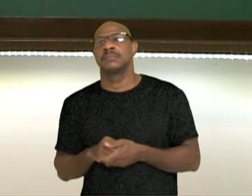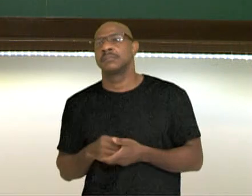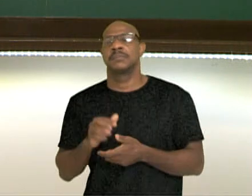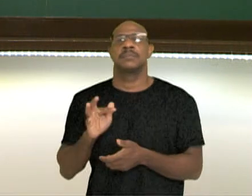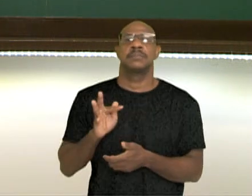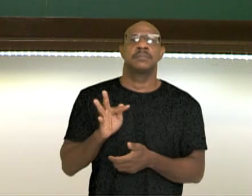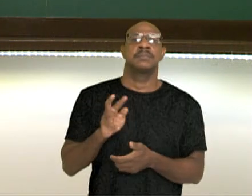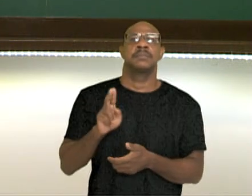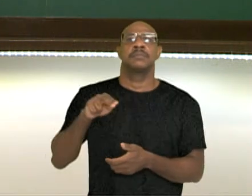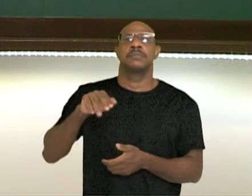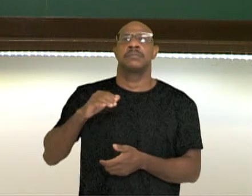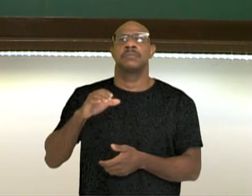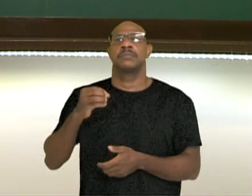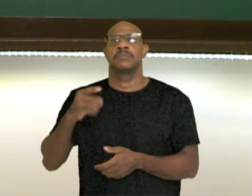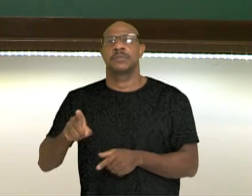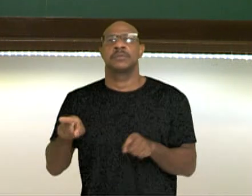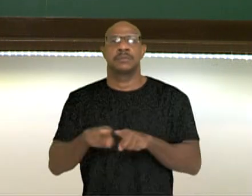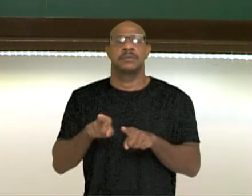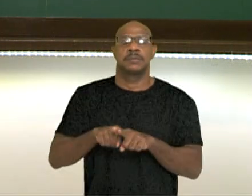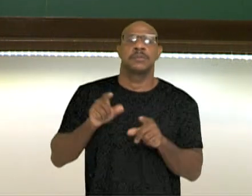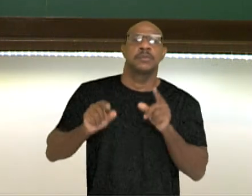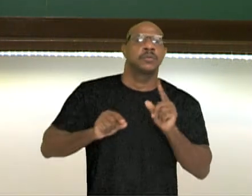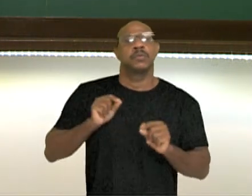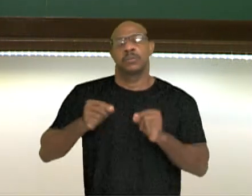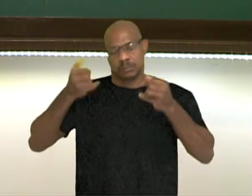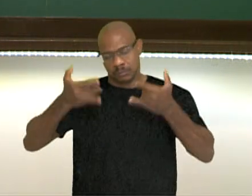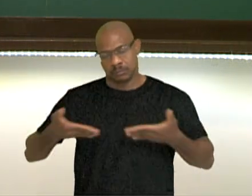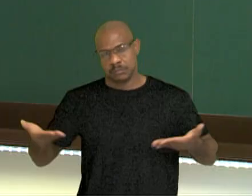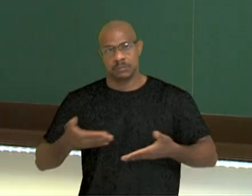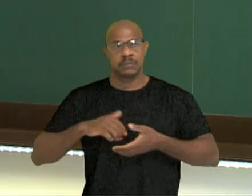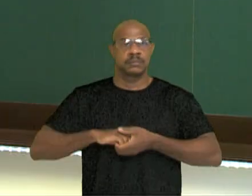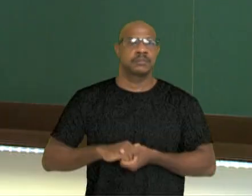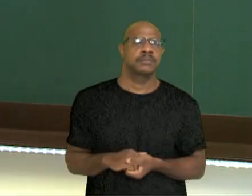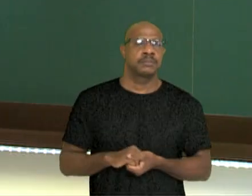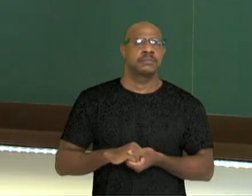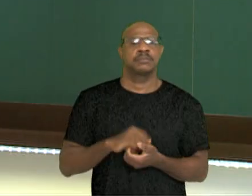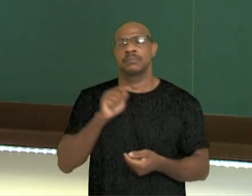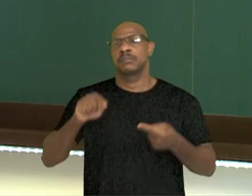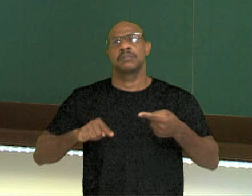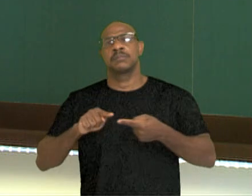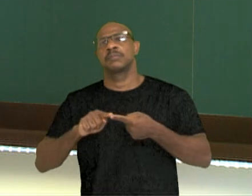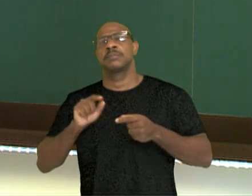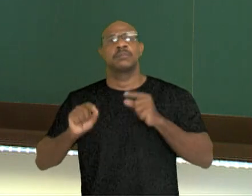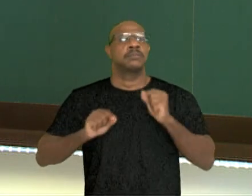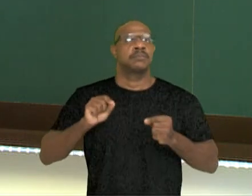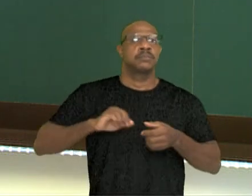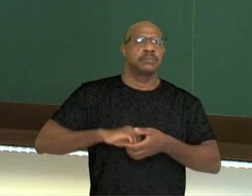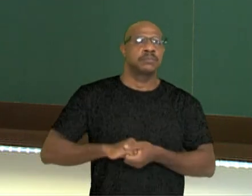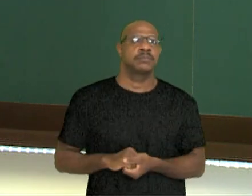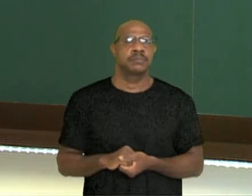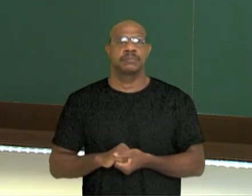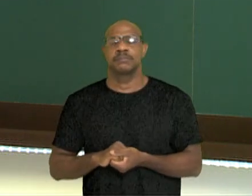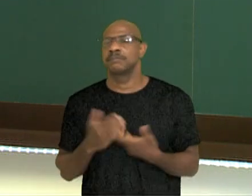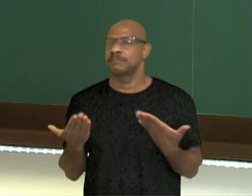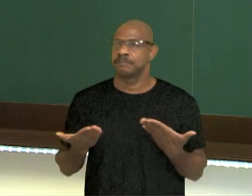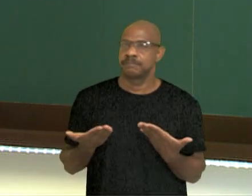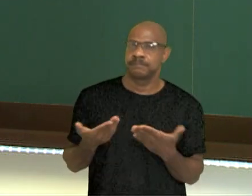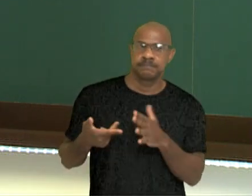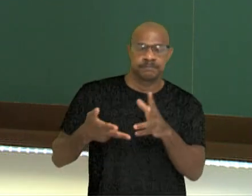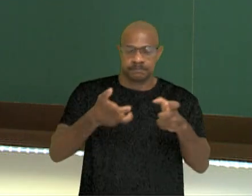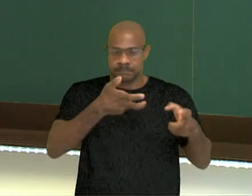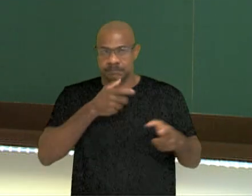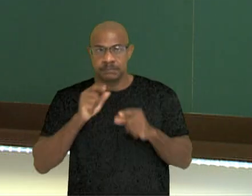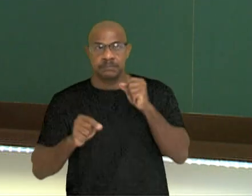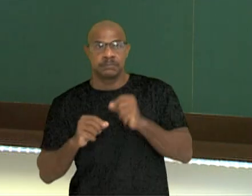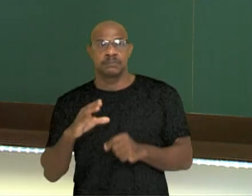cosseno, uma das funções trigonométricas. Vamos lá então? Os objetivos da nossa aula são os seguintes: reconhecer o cosseno de um